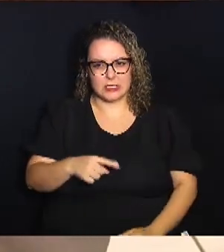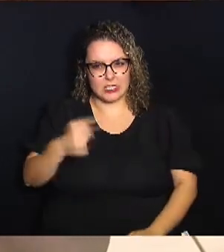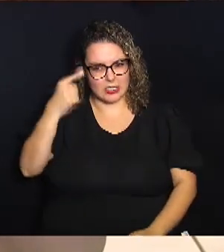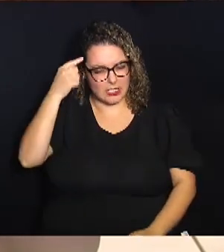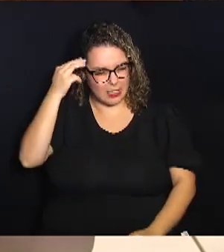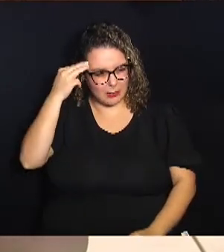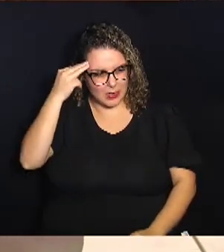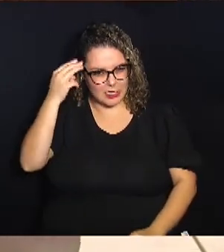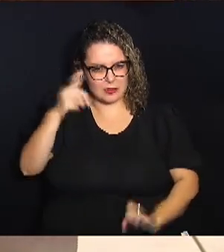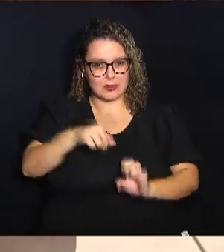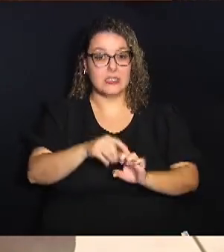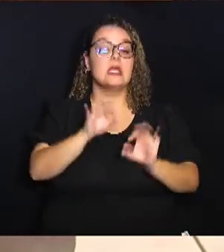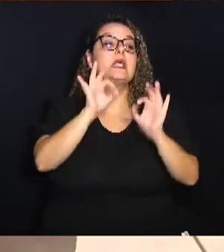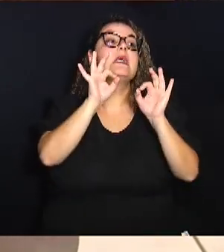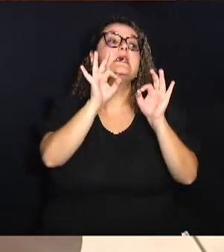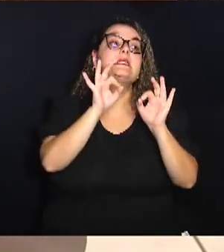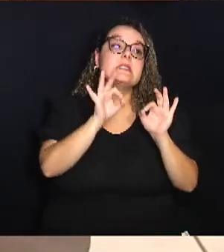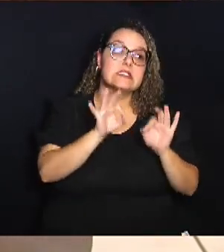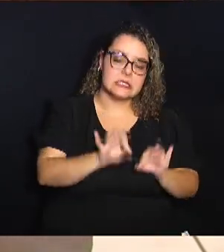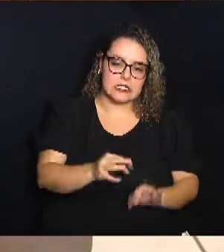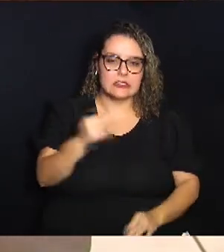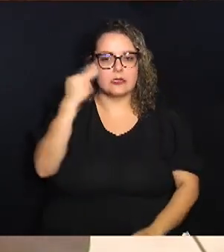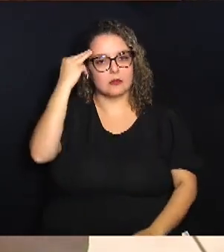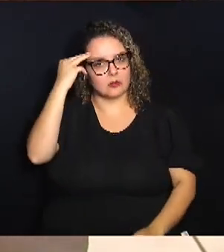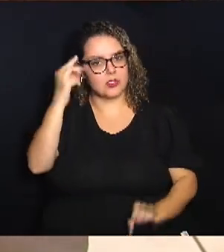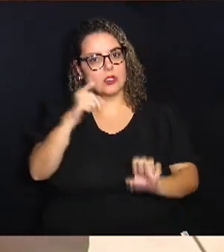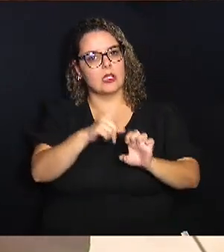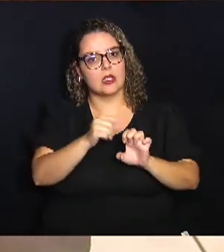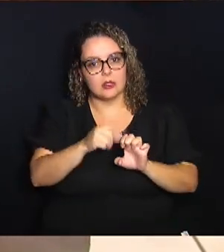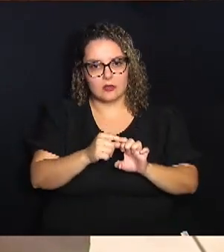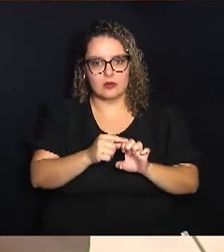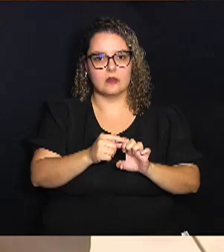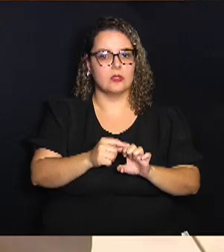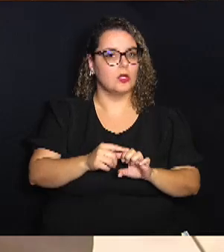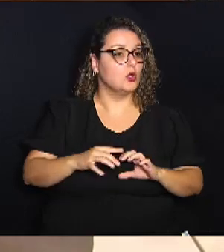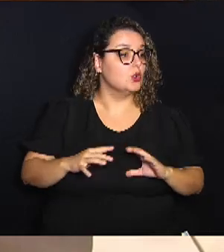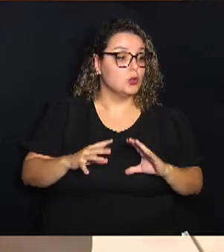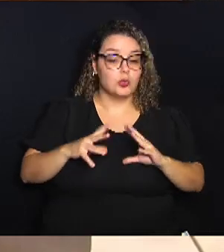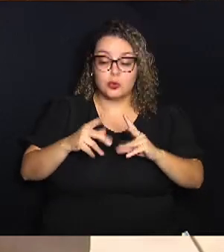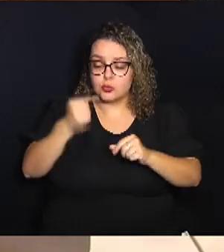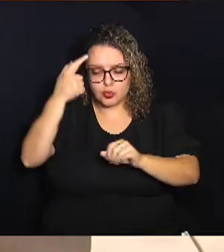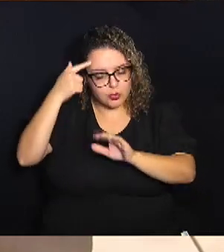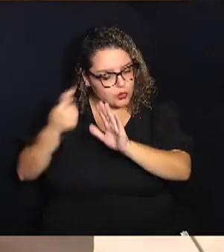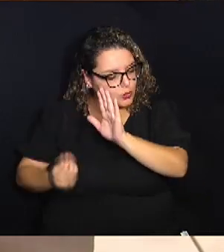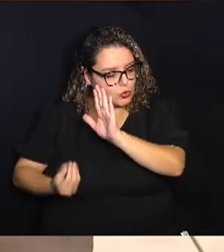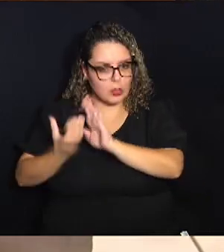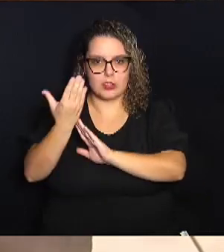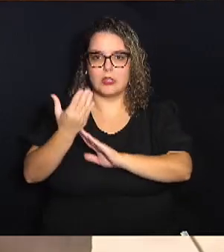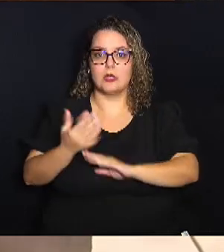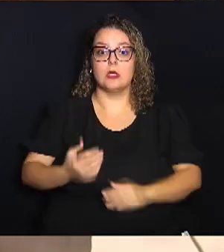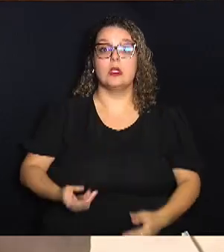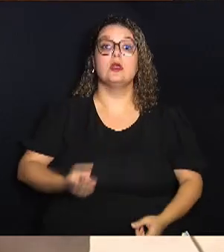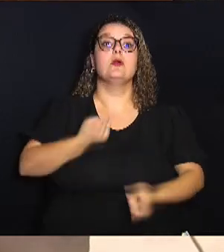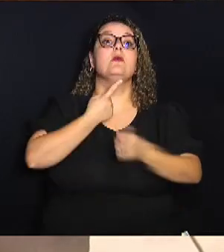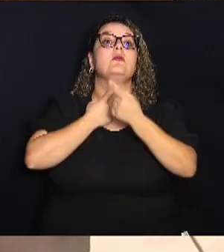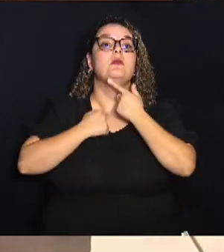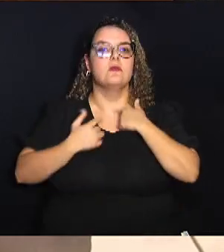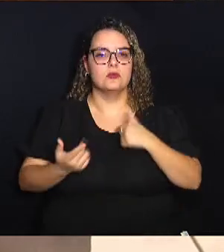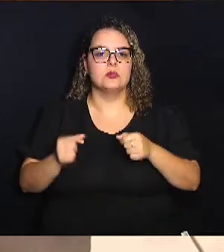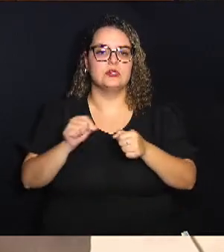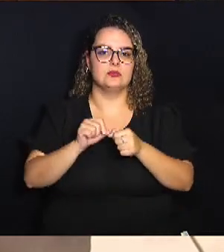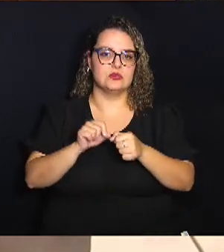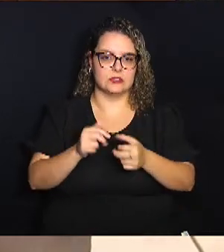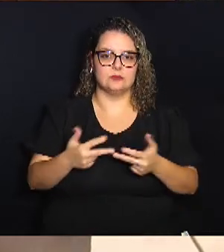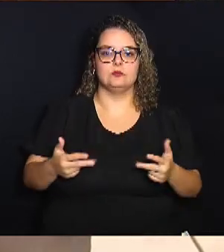né? Exatamente. Mentalidade empreendedora, absolutamente criativa e com muita vontade de fazer